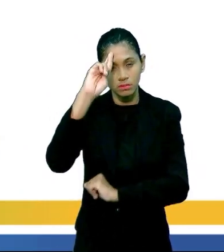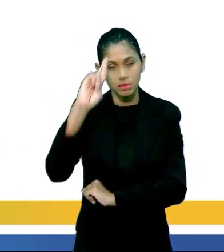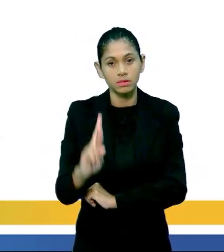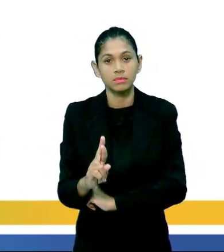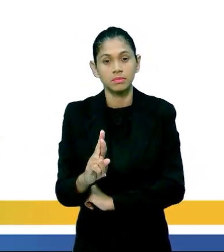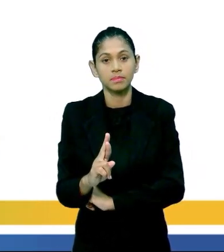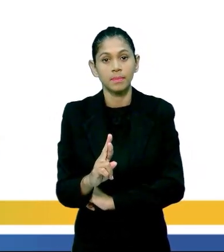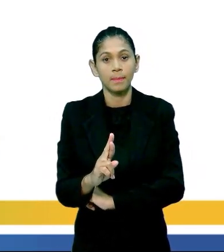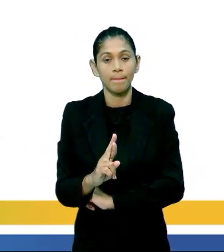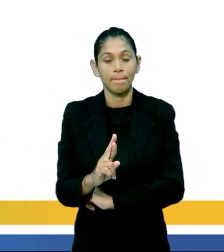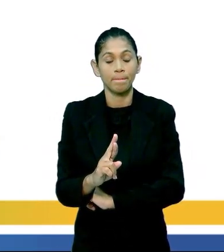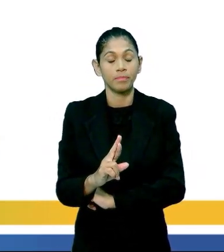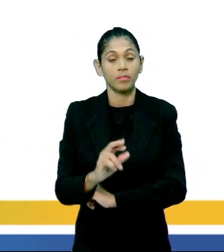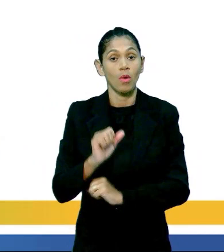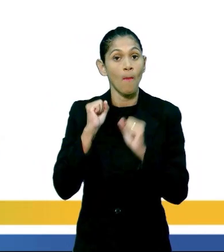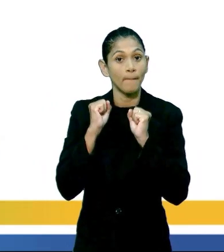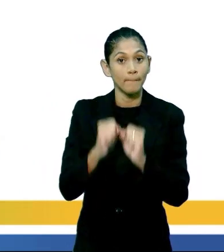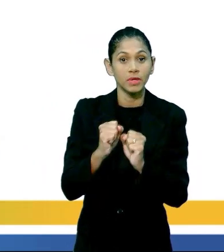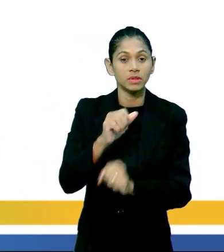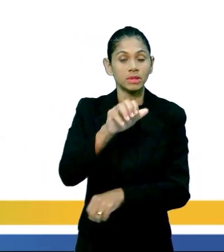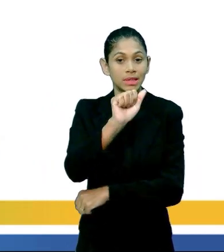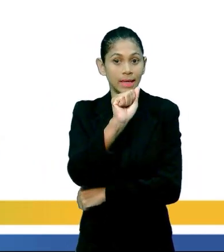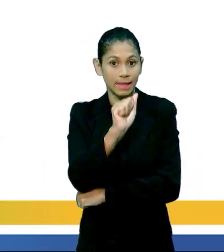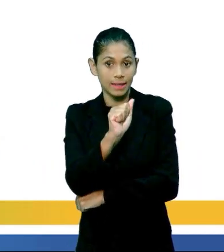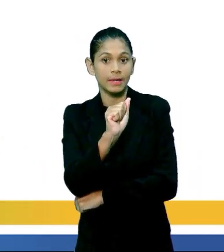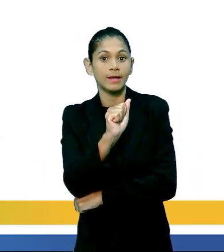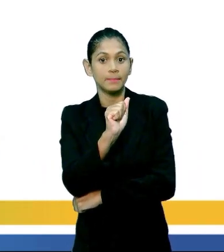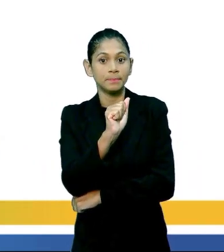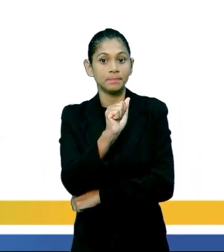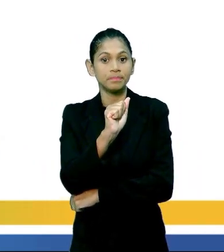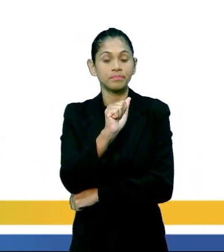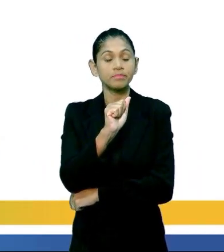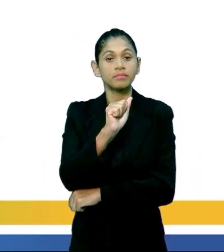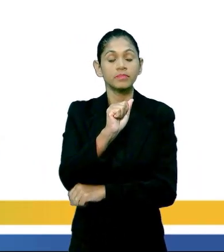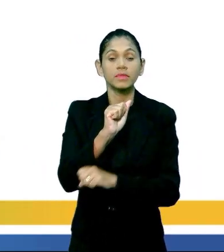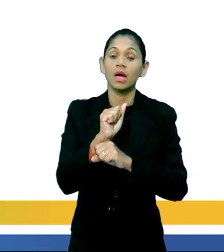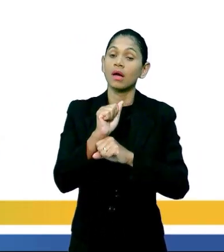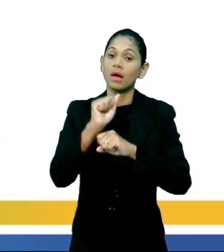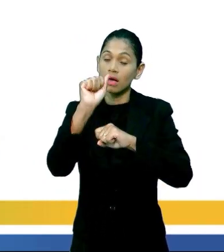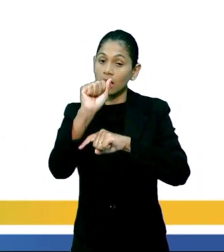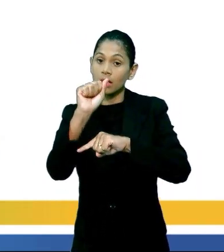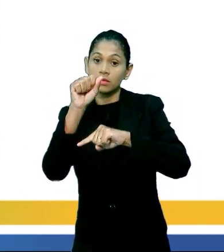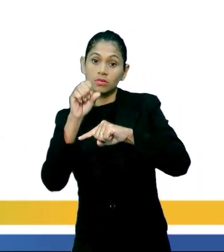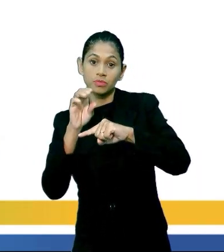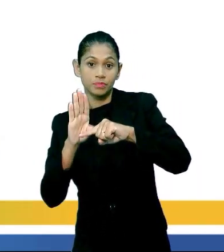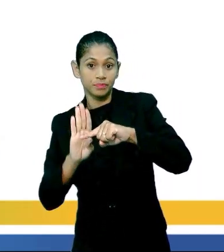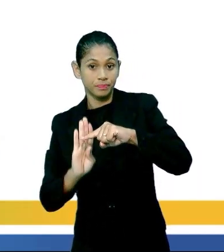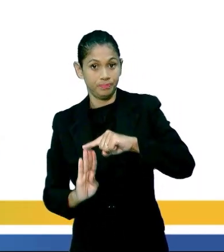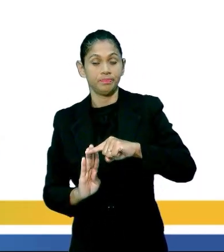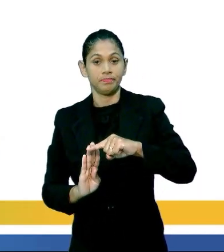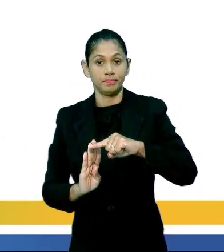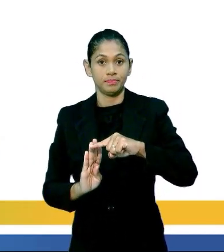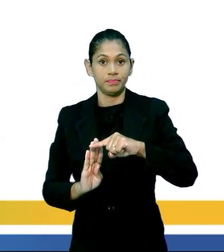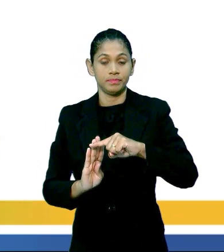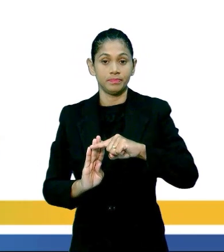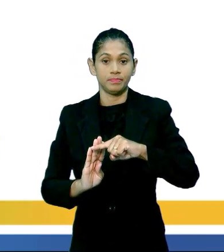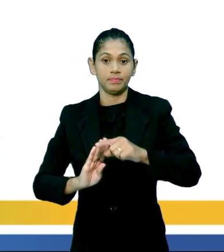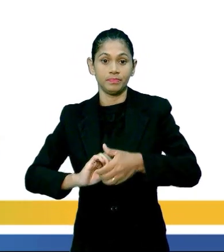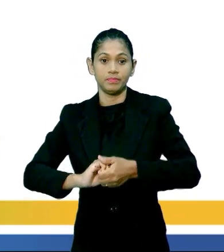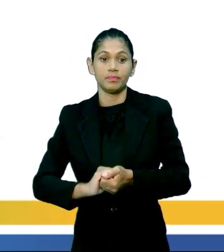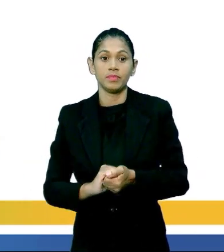pode ser A, com o símbolo aí, A sobre B, e o próprio resultado, ou mais usual,